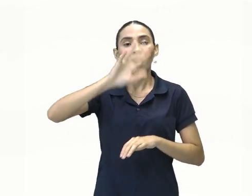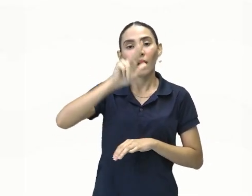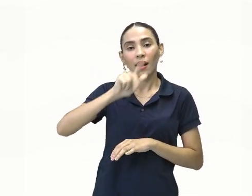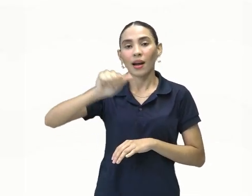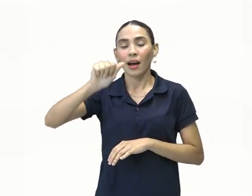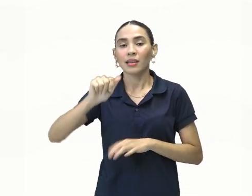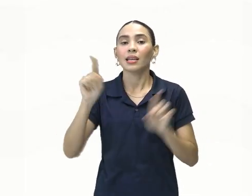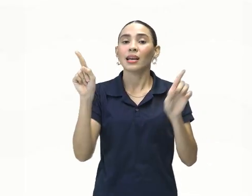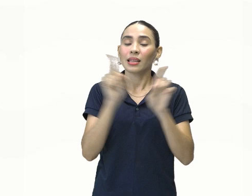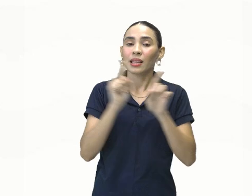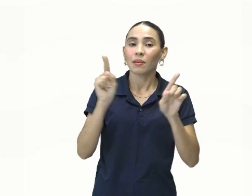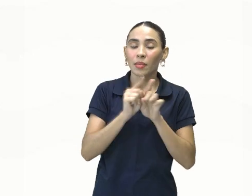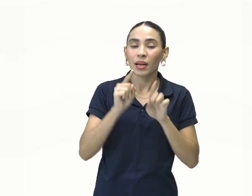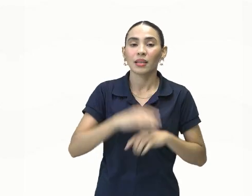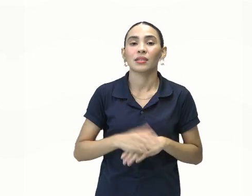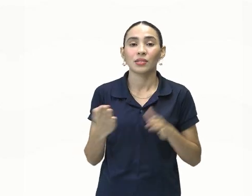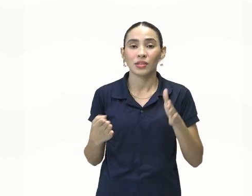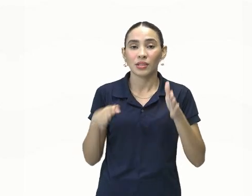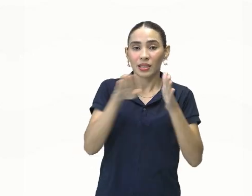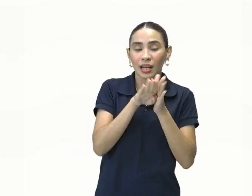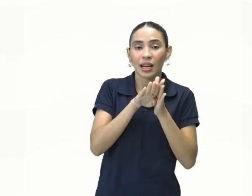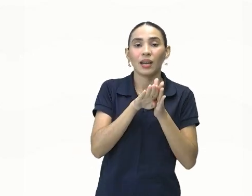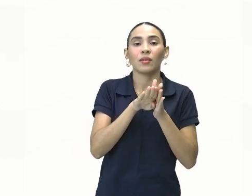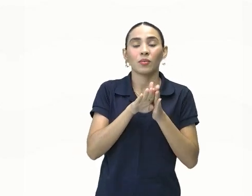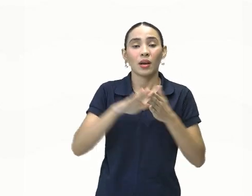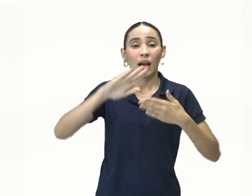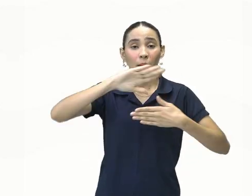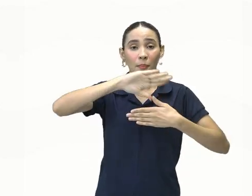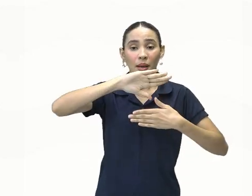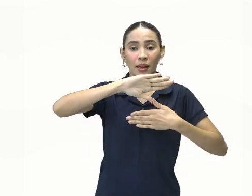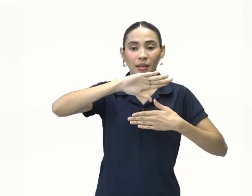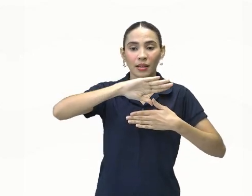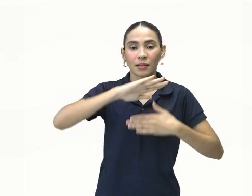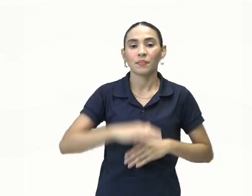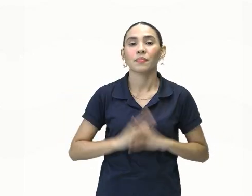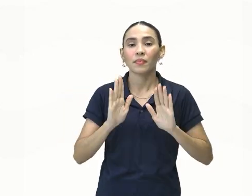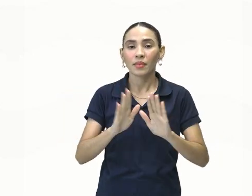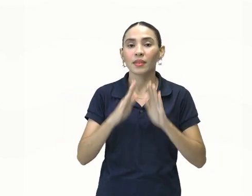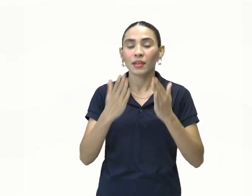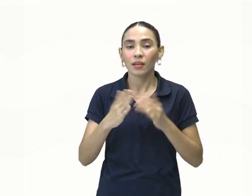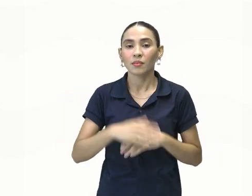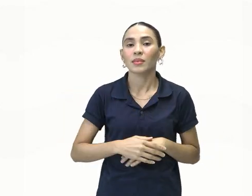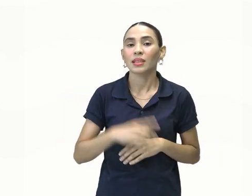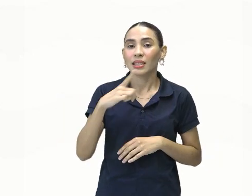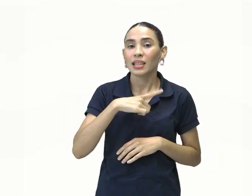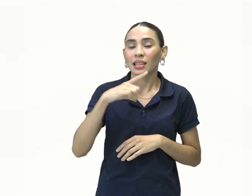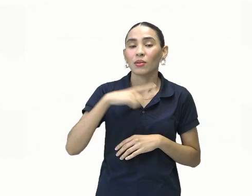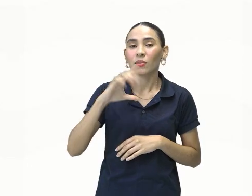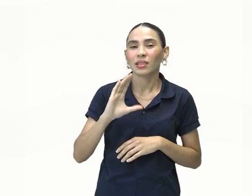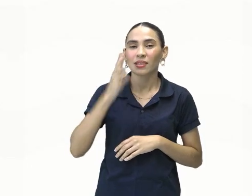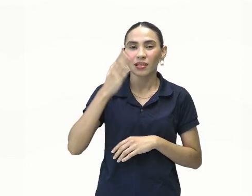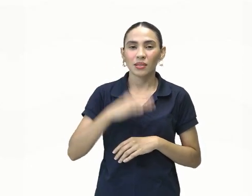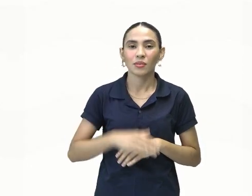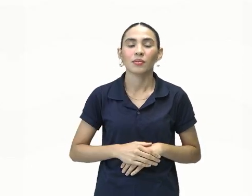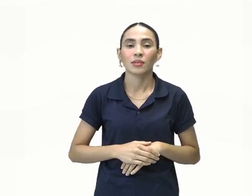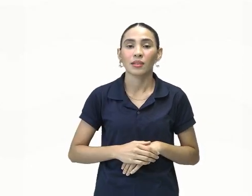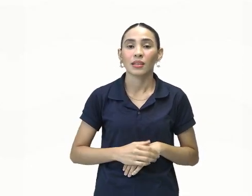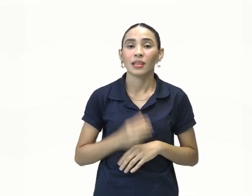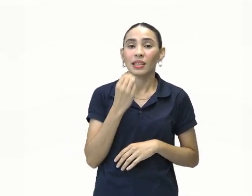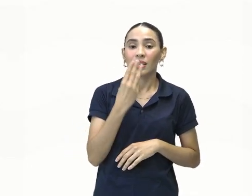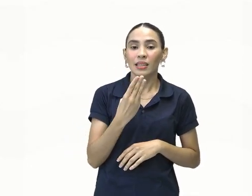Ásia e também, né, chegaram ao continente americano, certo? Então, isso teria ocorrido aí em